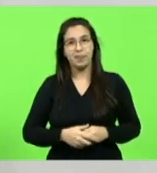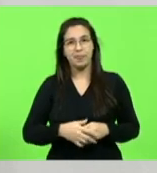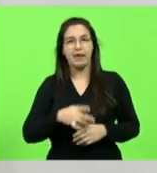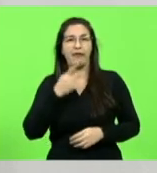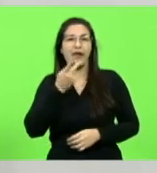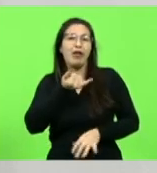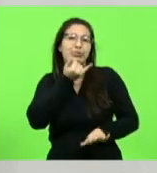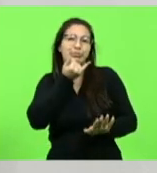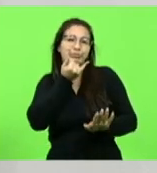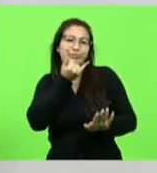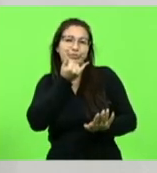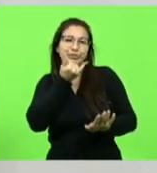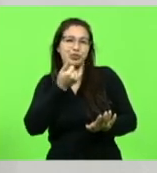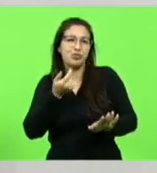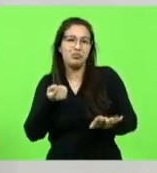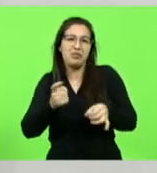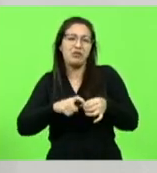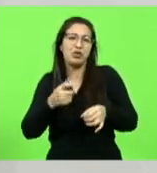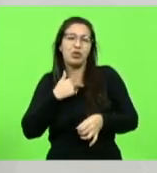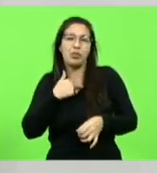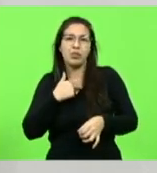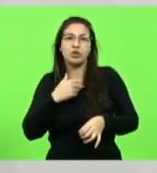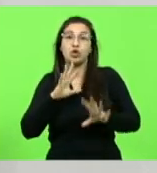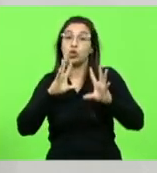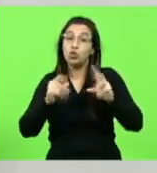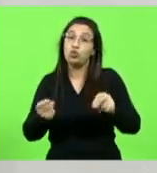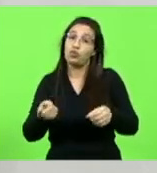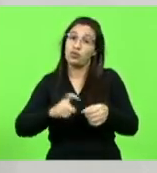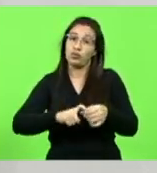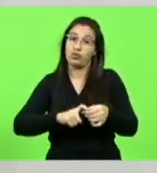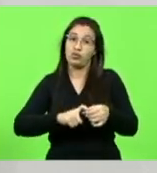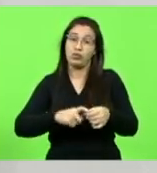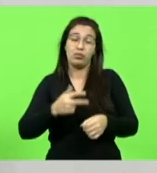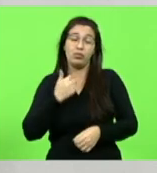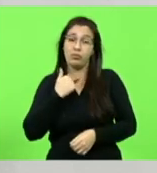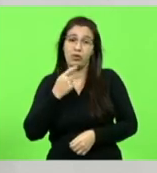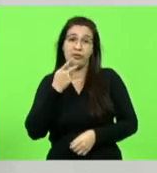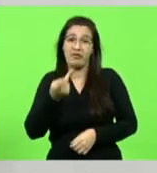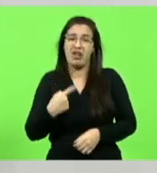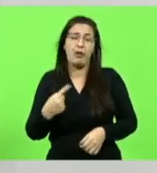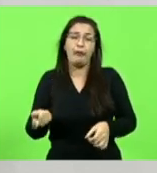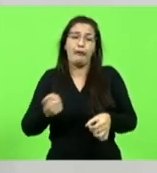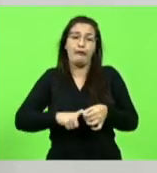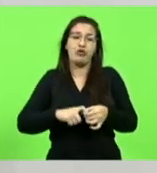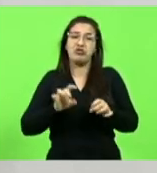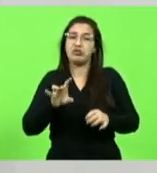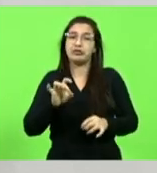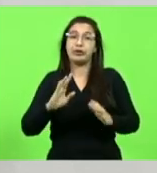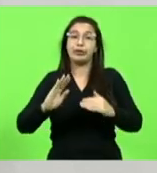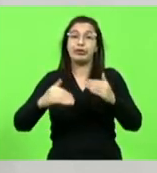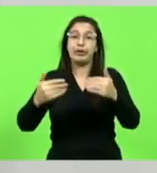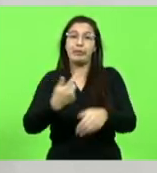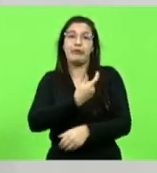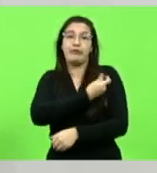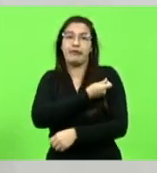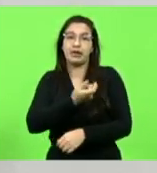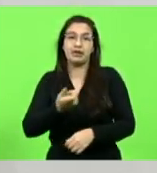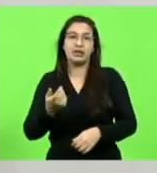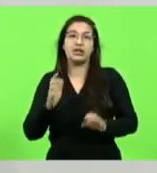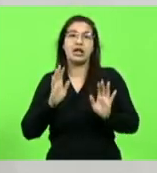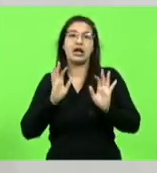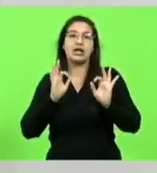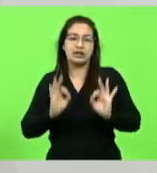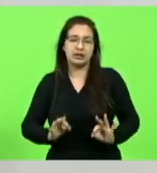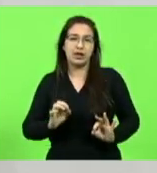mundo voltou. Ninguém pôde dizer: olha, eu não volto, eu só depois quando for vacinado, e por isso eu vou